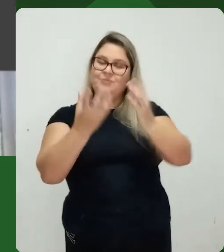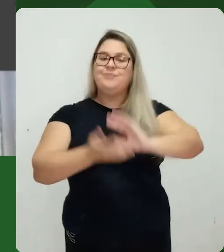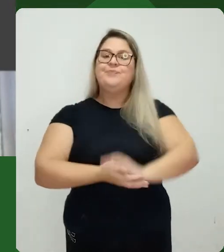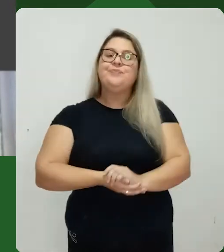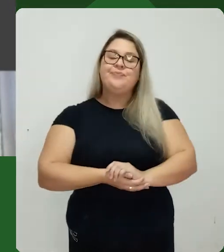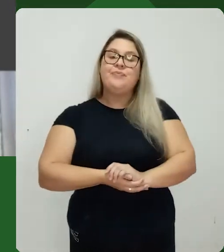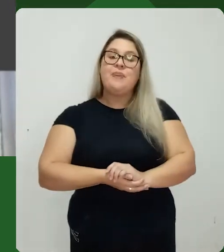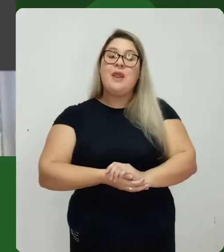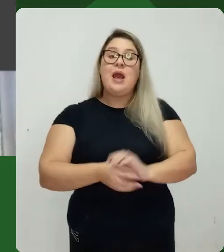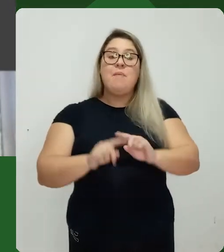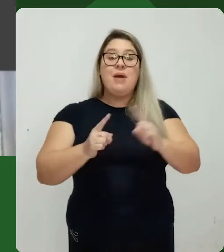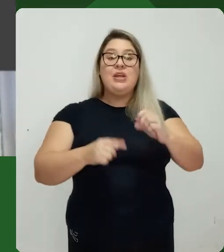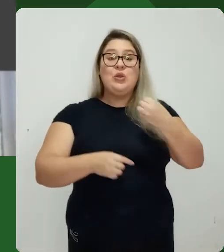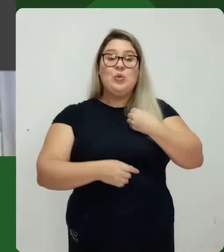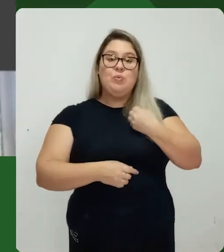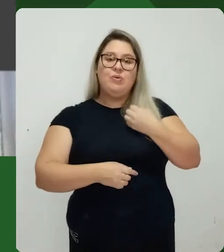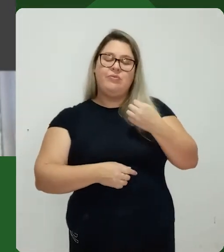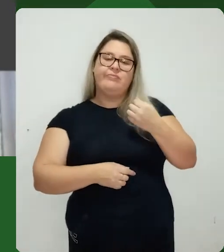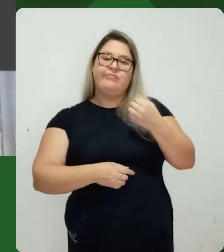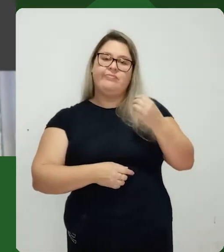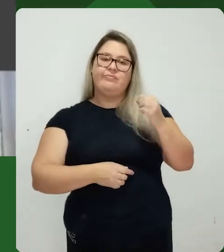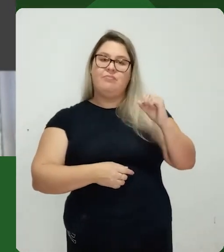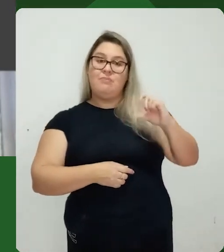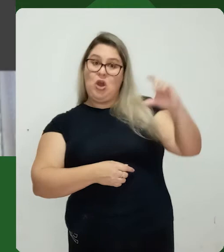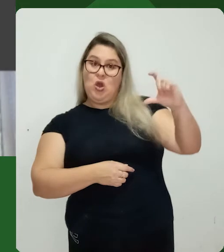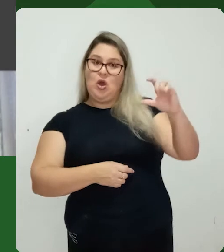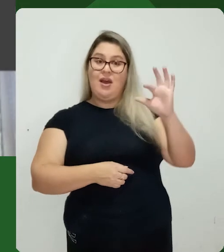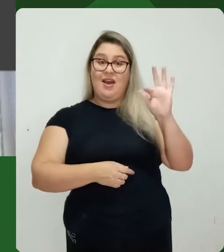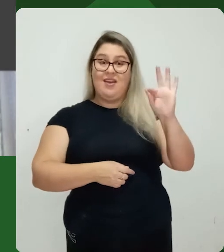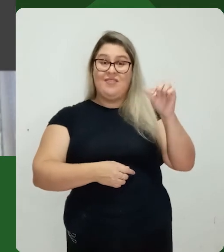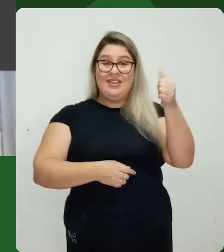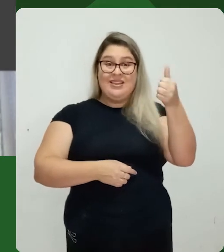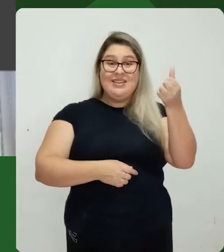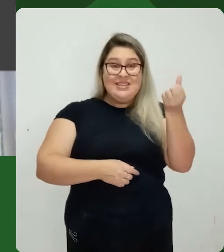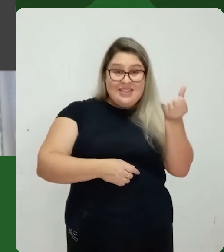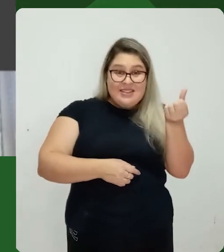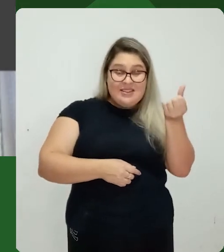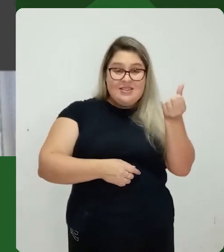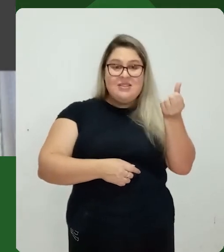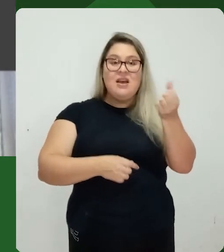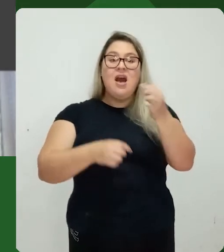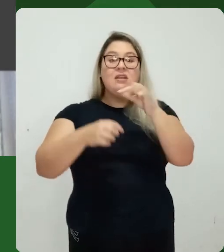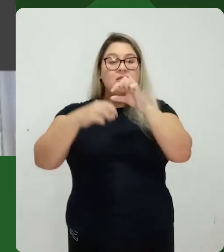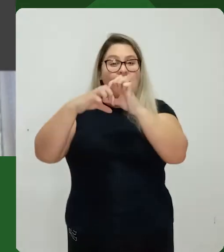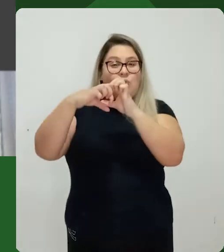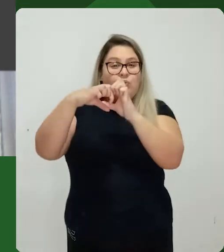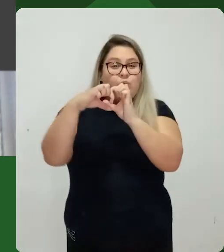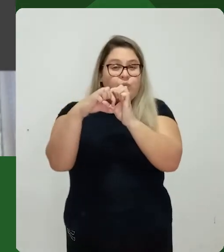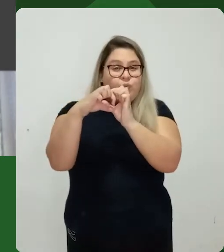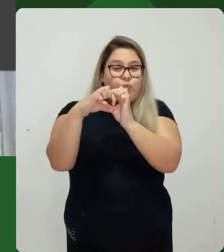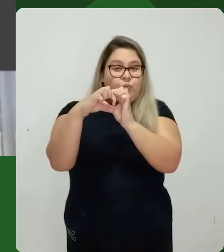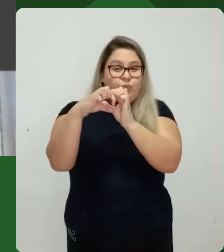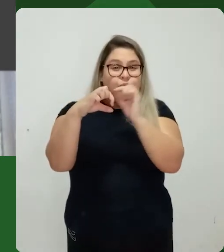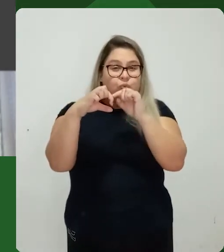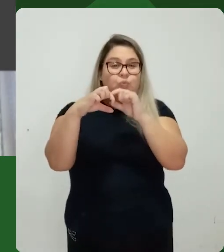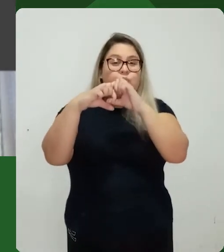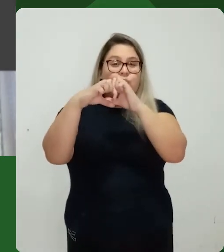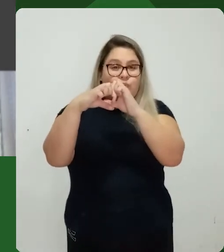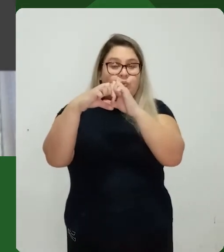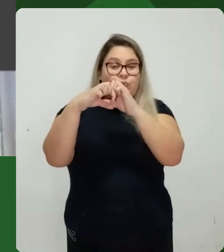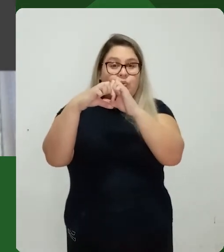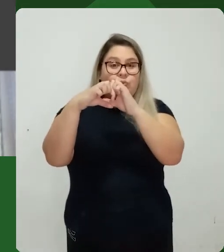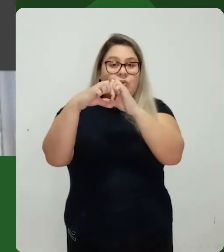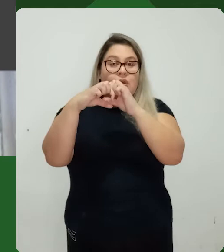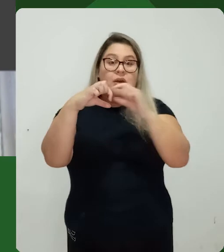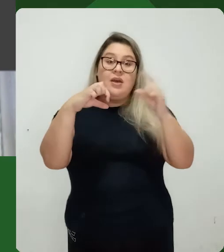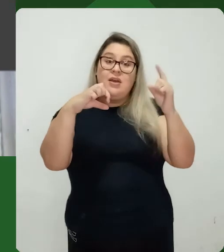grande e está entrando bastante luz. Agora, um número grande aqui, ó, F16 foi o último que apareceu. Você reparou que o buraquinho aqui era